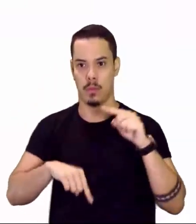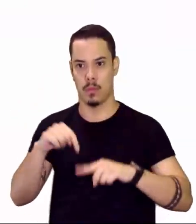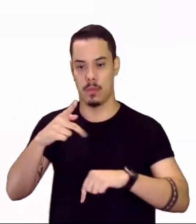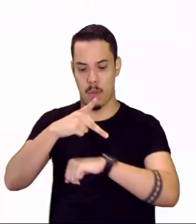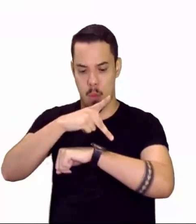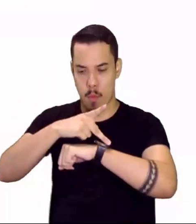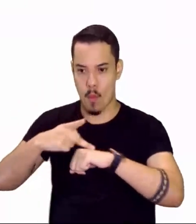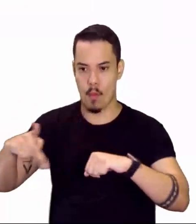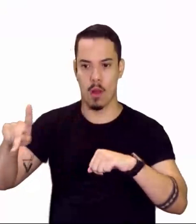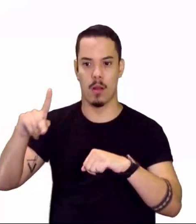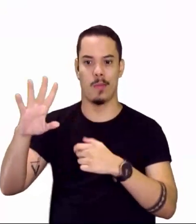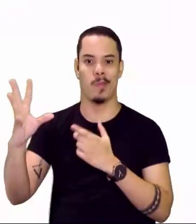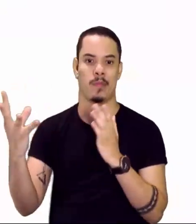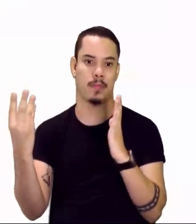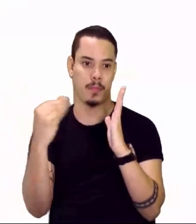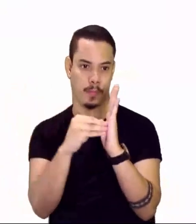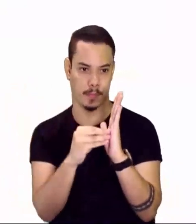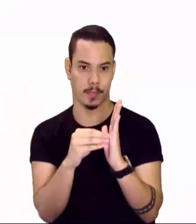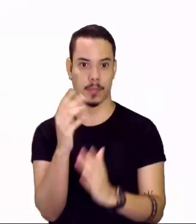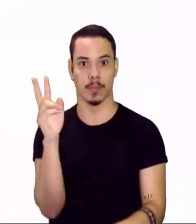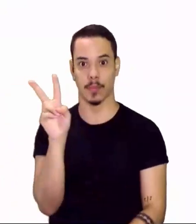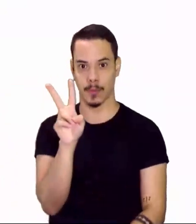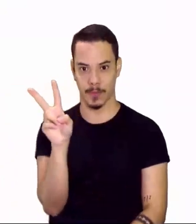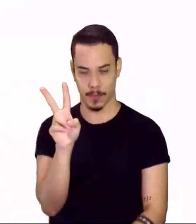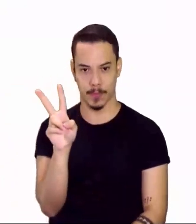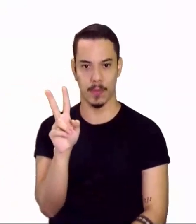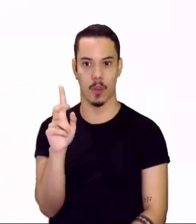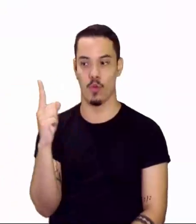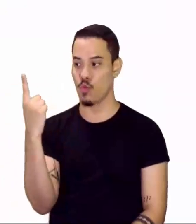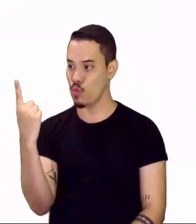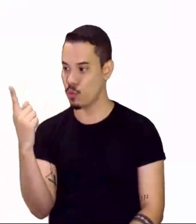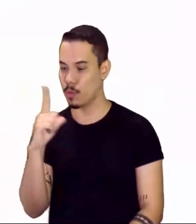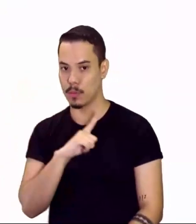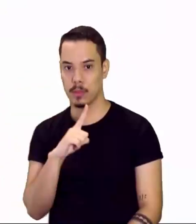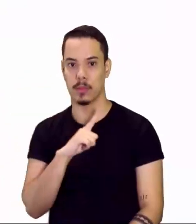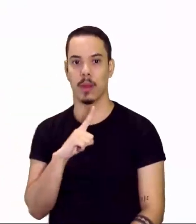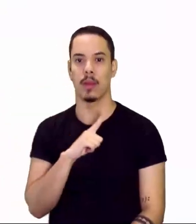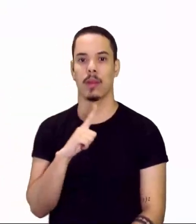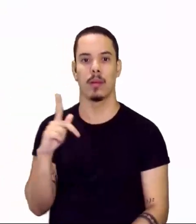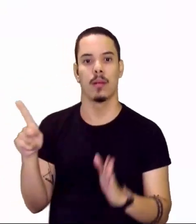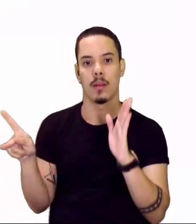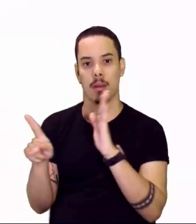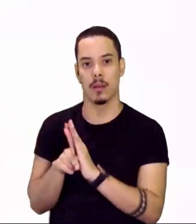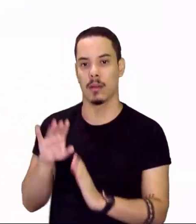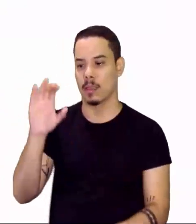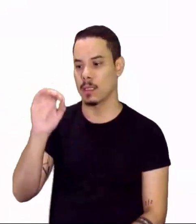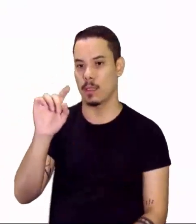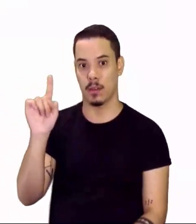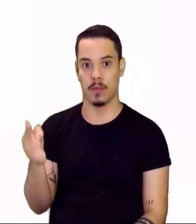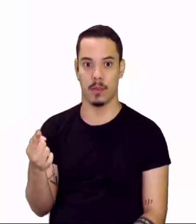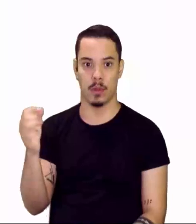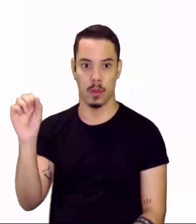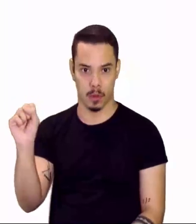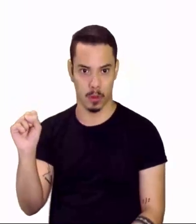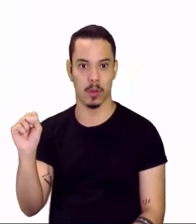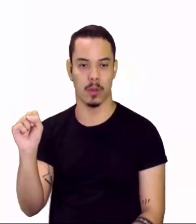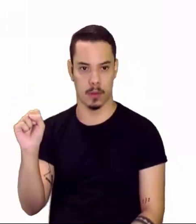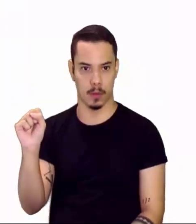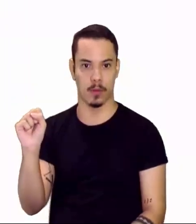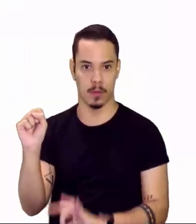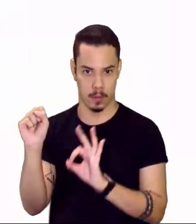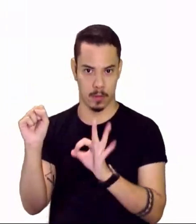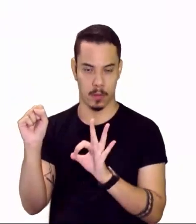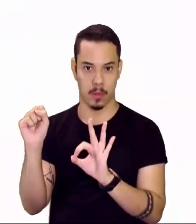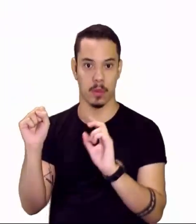pura, composta por dois elementos. Um tem a eletronegatividade de 0,8, seria o elemento